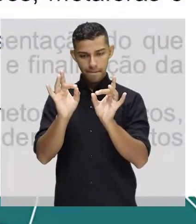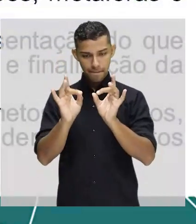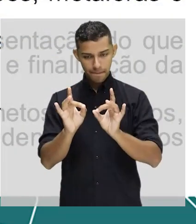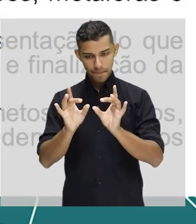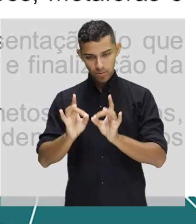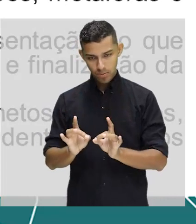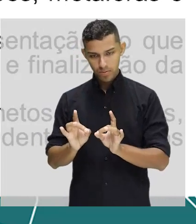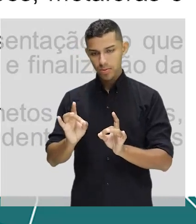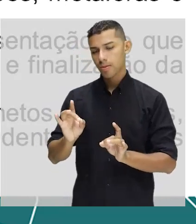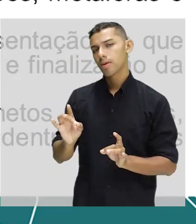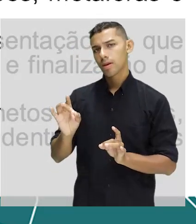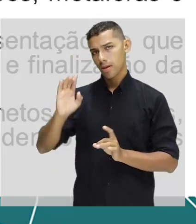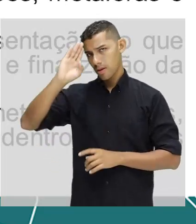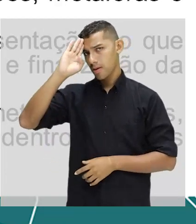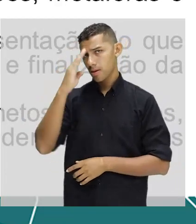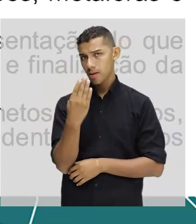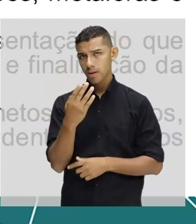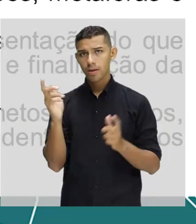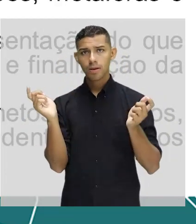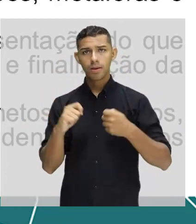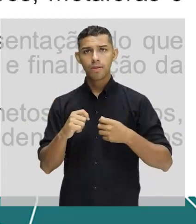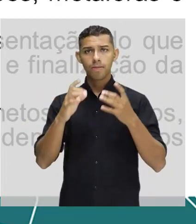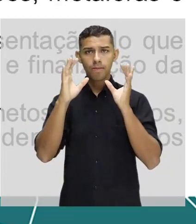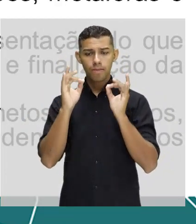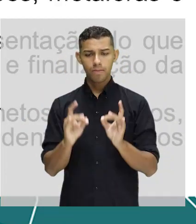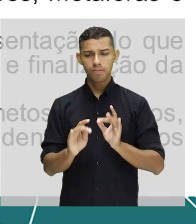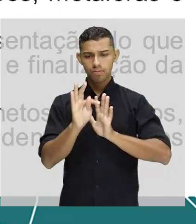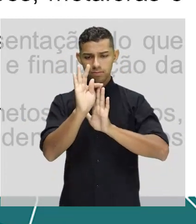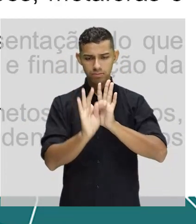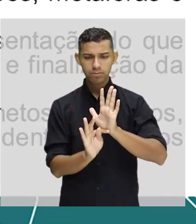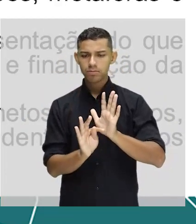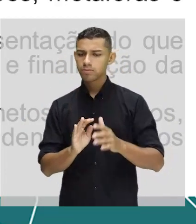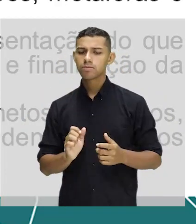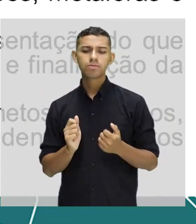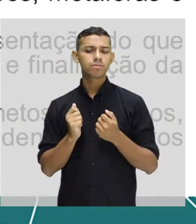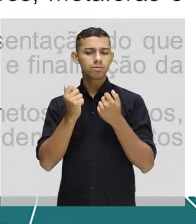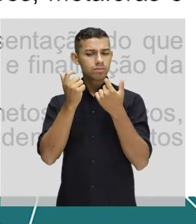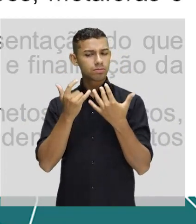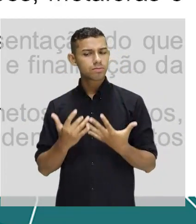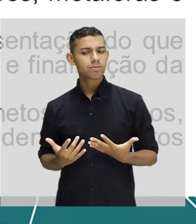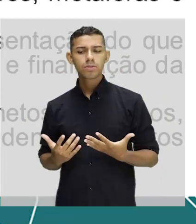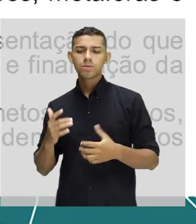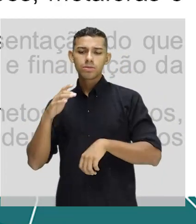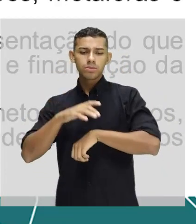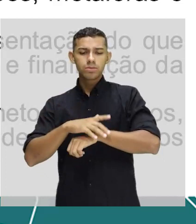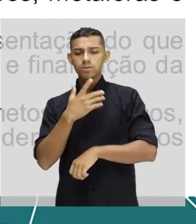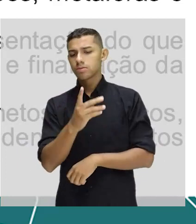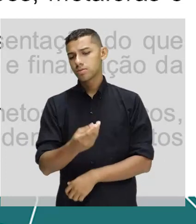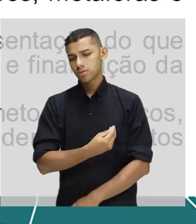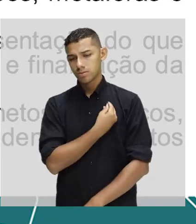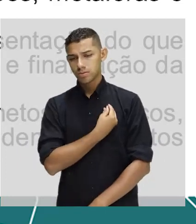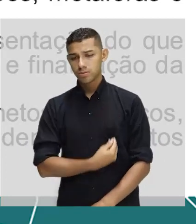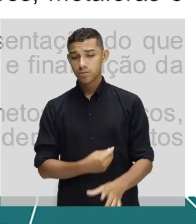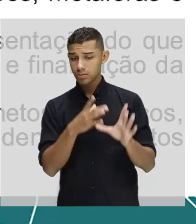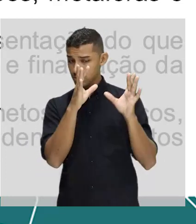A característica principal do texto descritivo é descrever algo ou alguém de forma detalhada, de